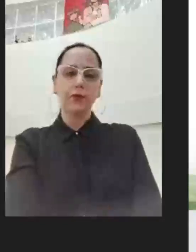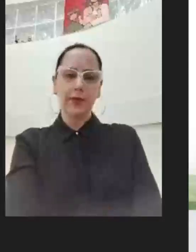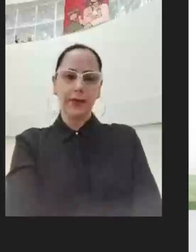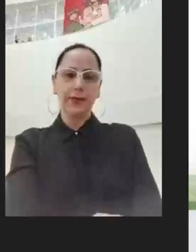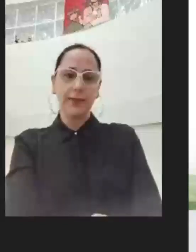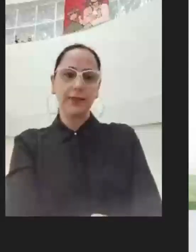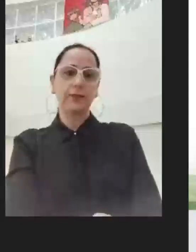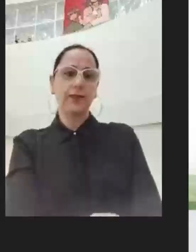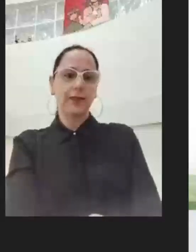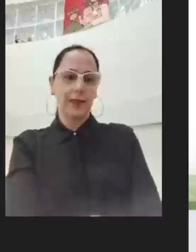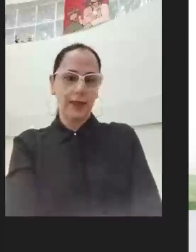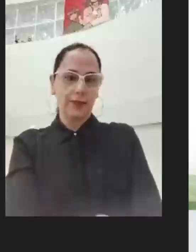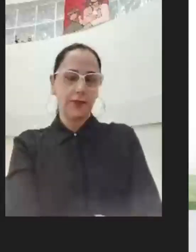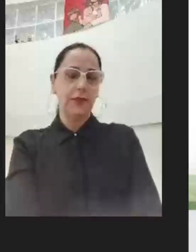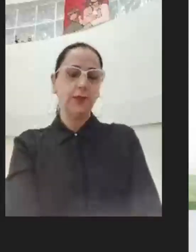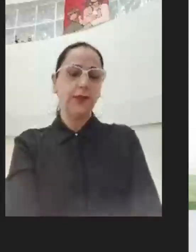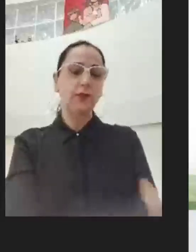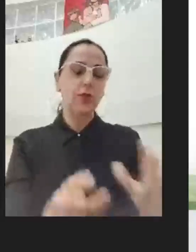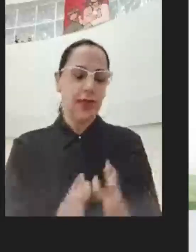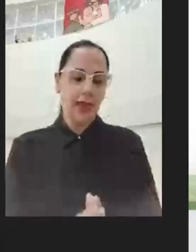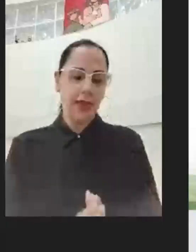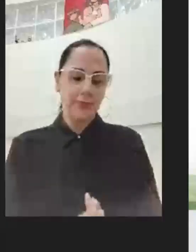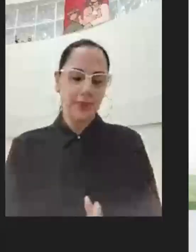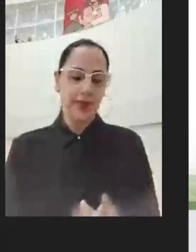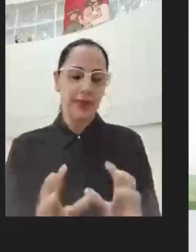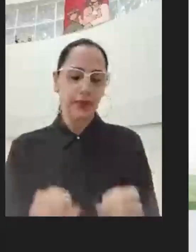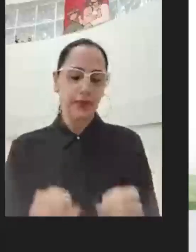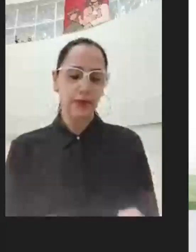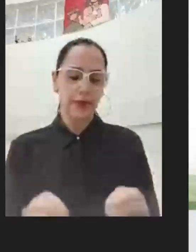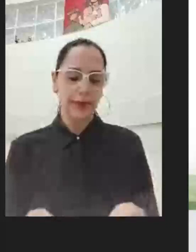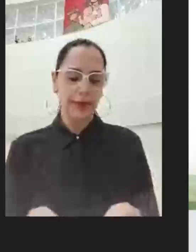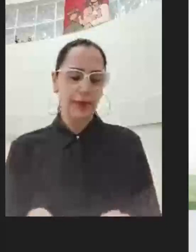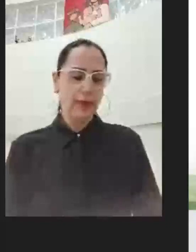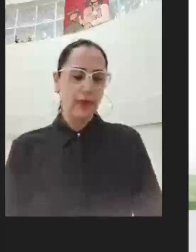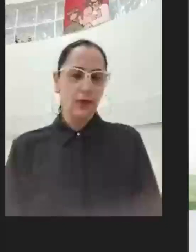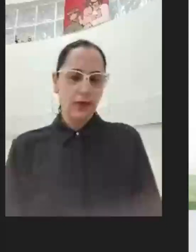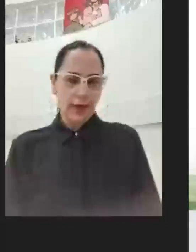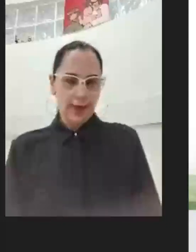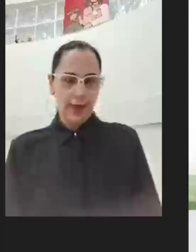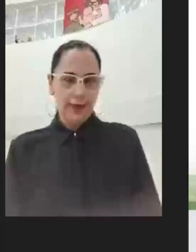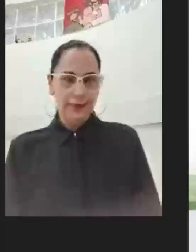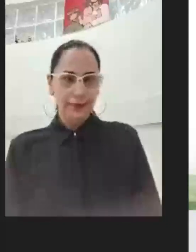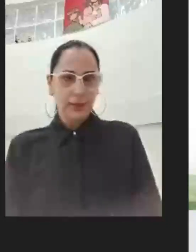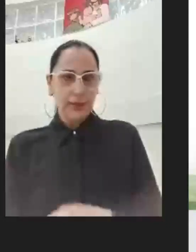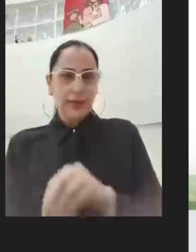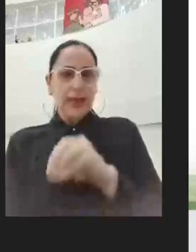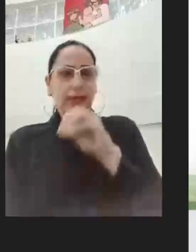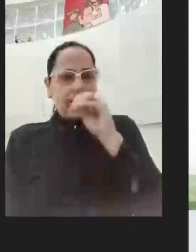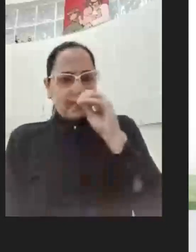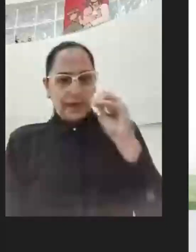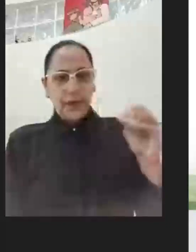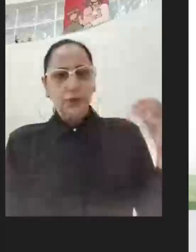índice muito alto de aleitamento materno. Então, quando a mulher ela entrou ali